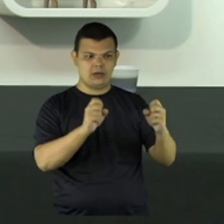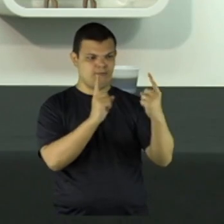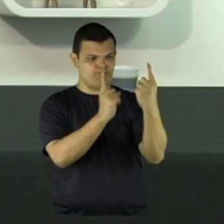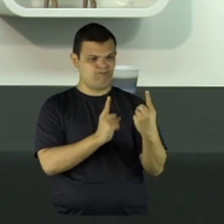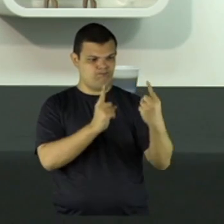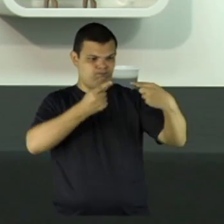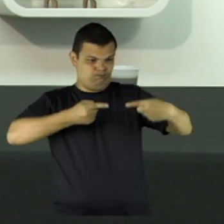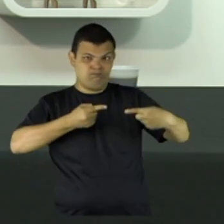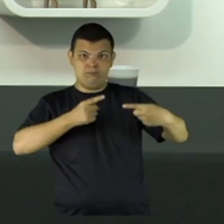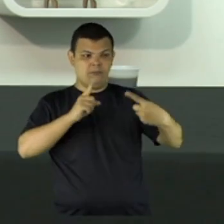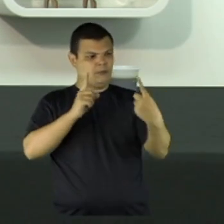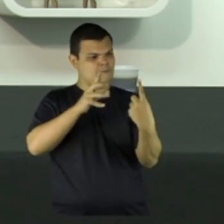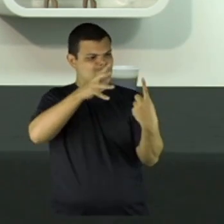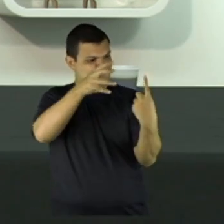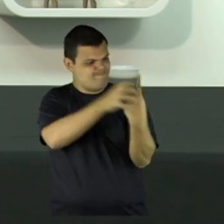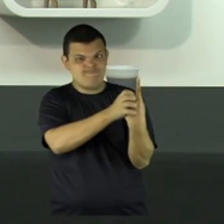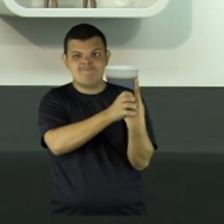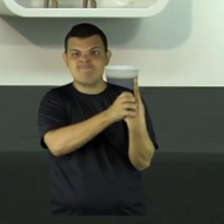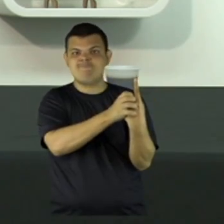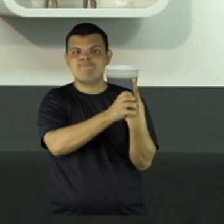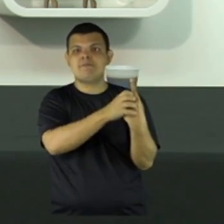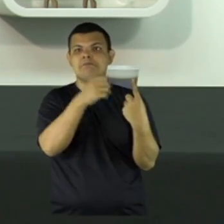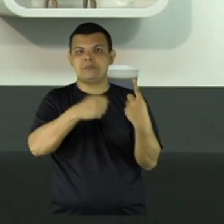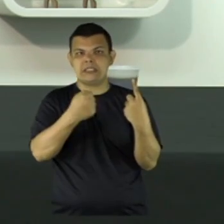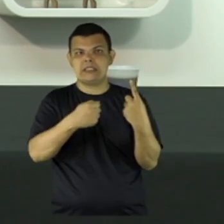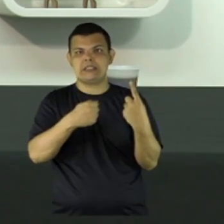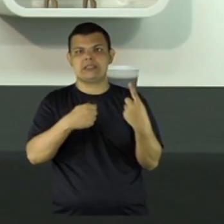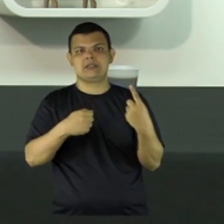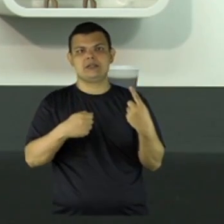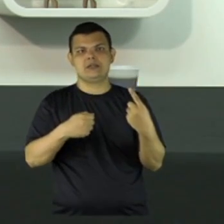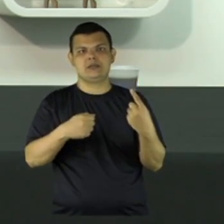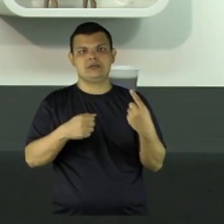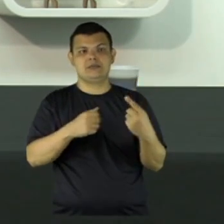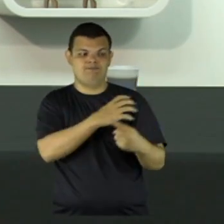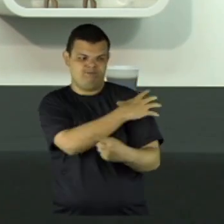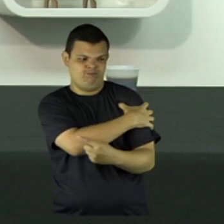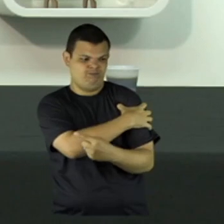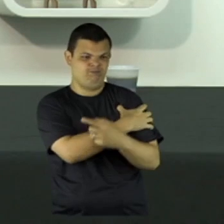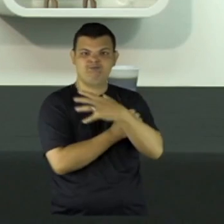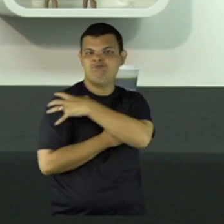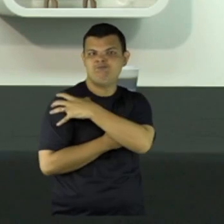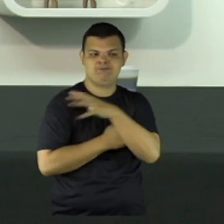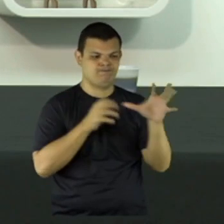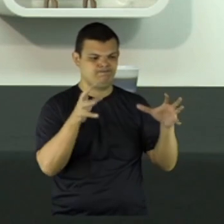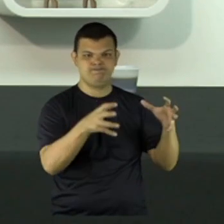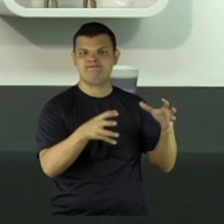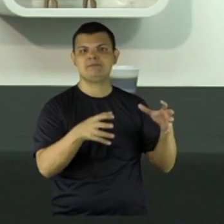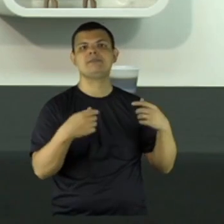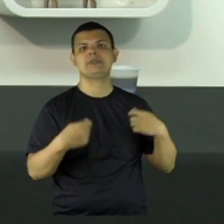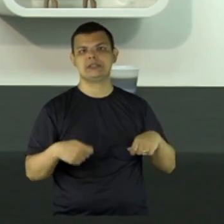oponente. Você precisa agarrar, segurar, fazer o toque com